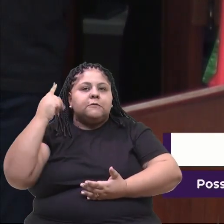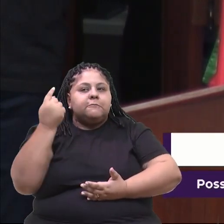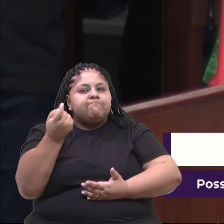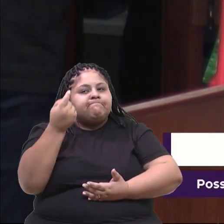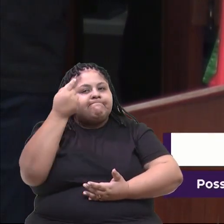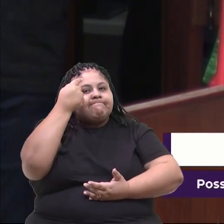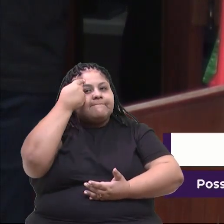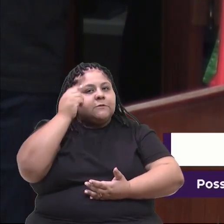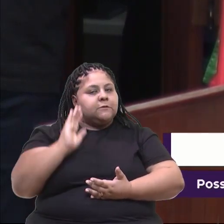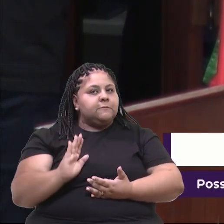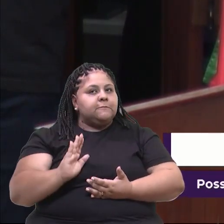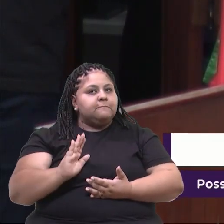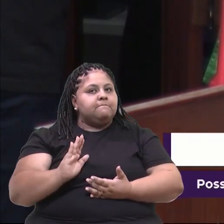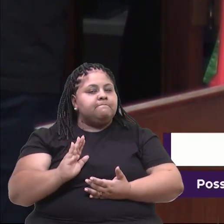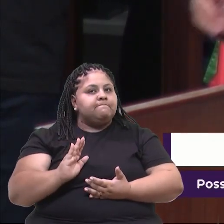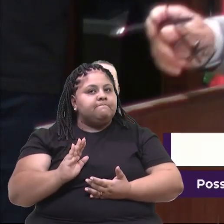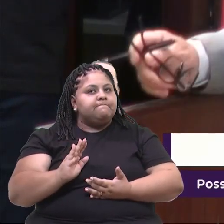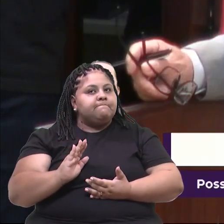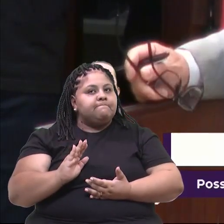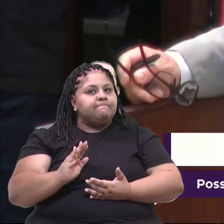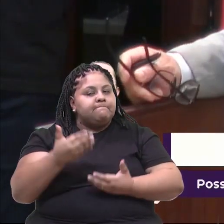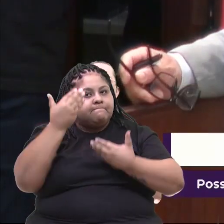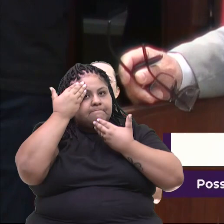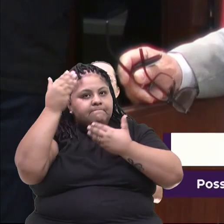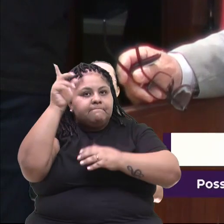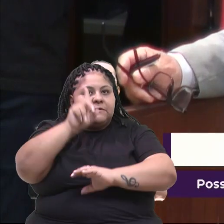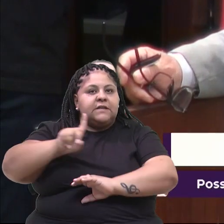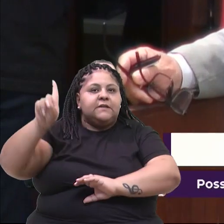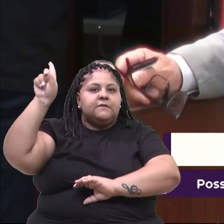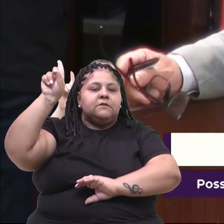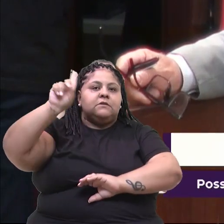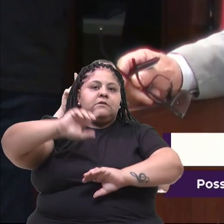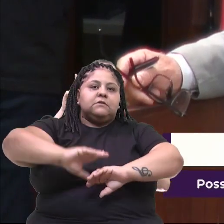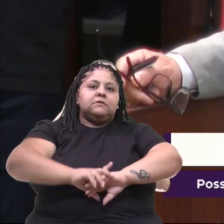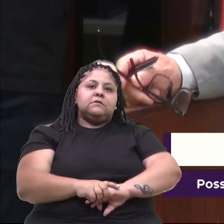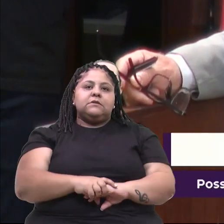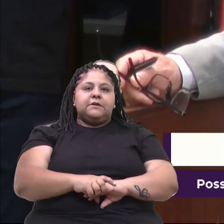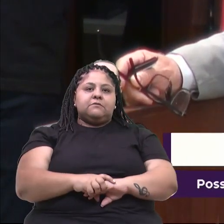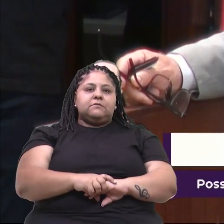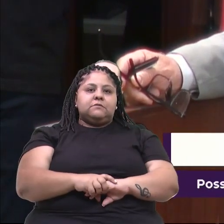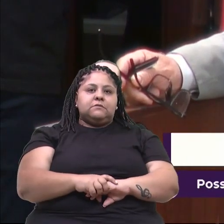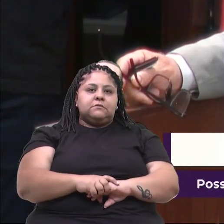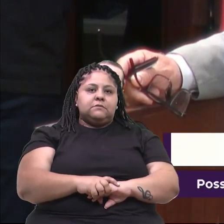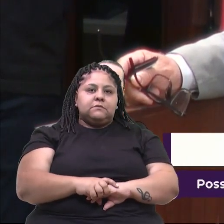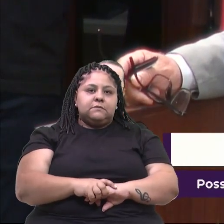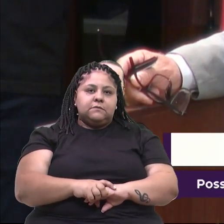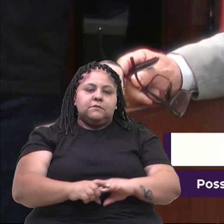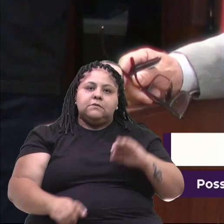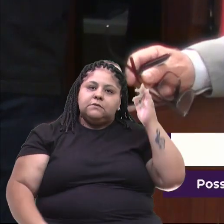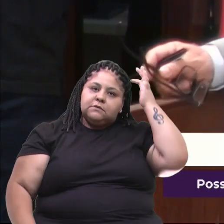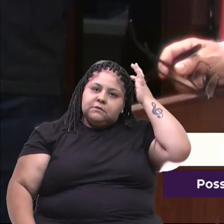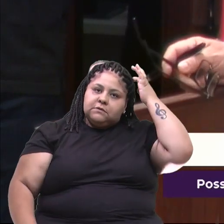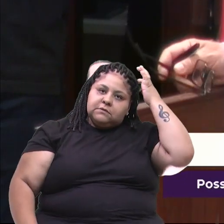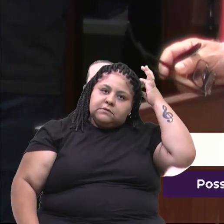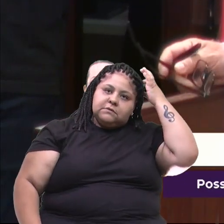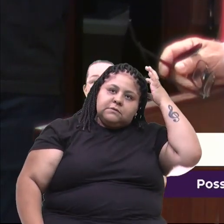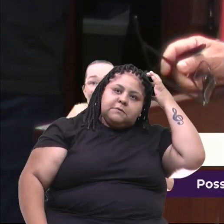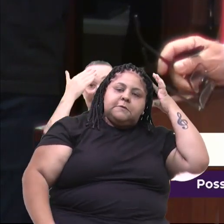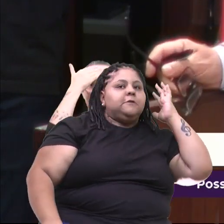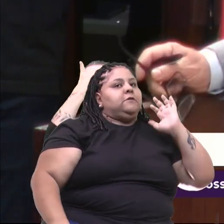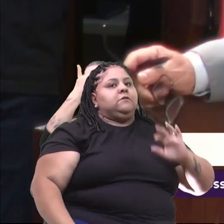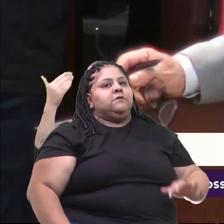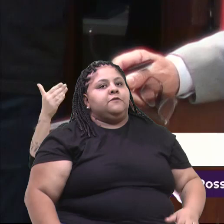compreensão. E a minha gratidão a Deus por esse ano, minha gratidão a todos